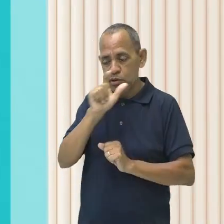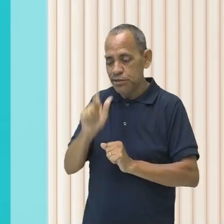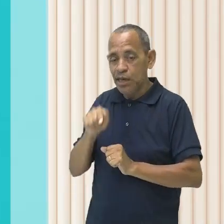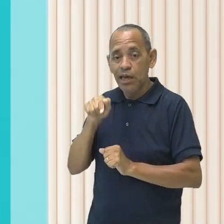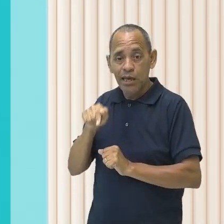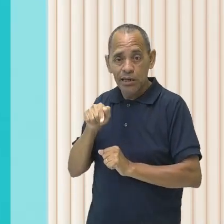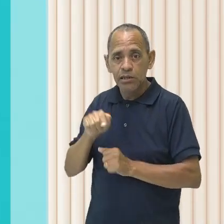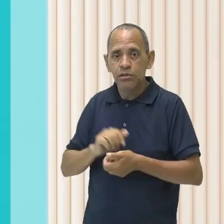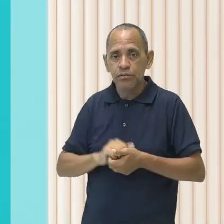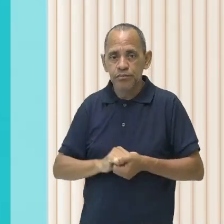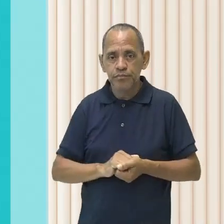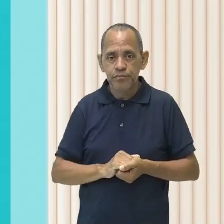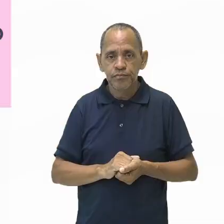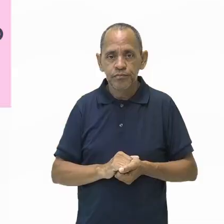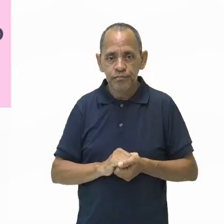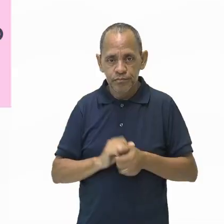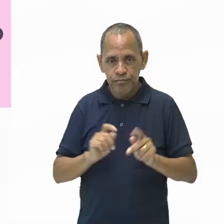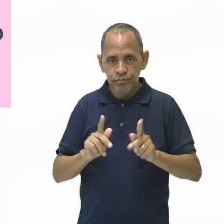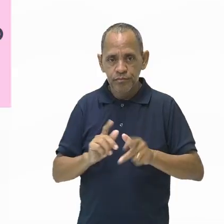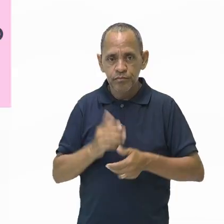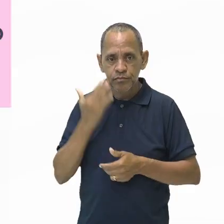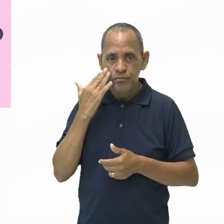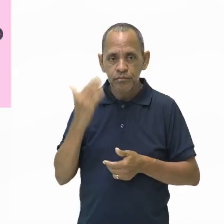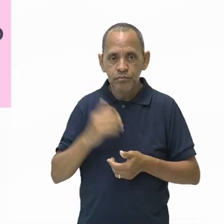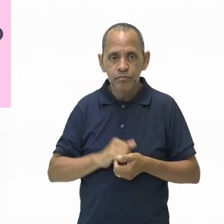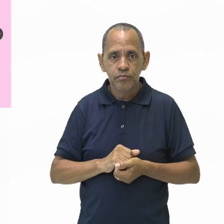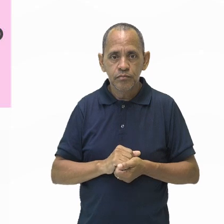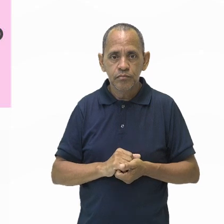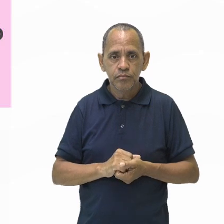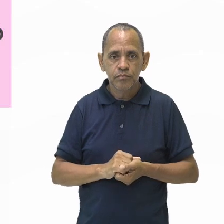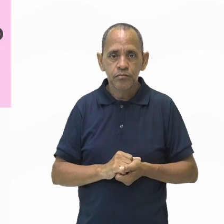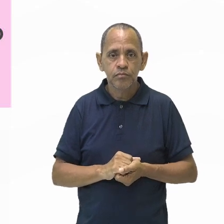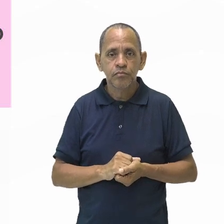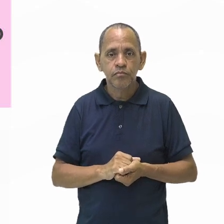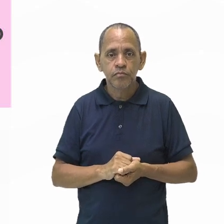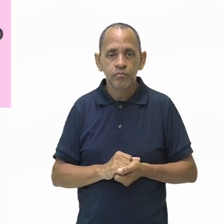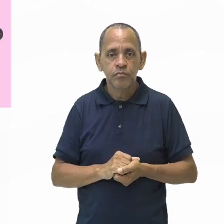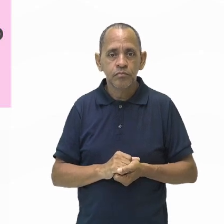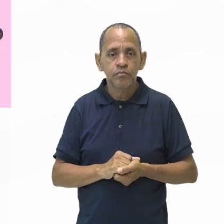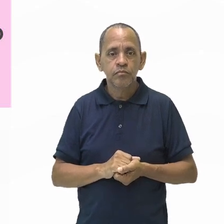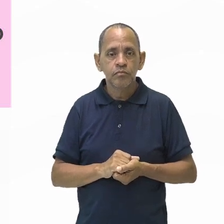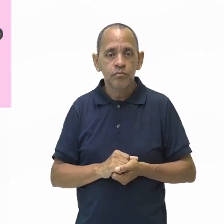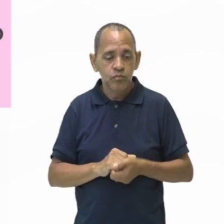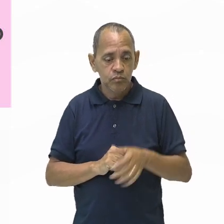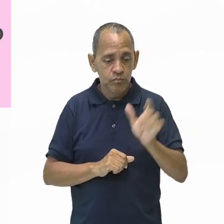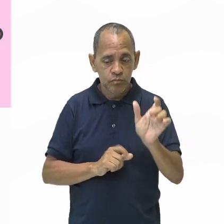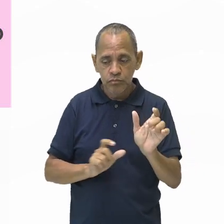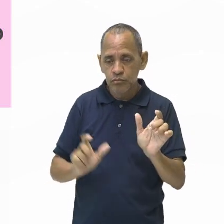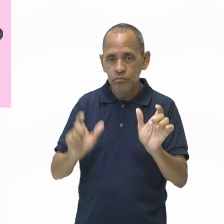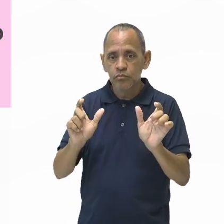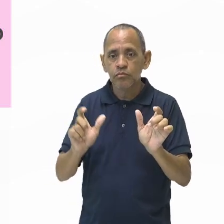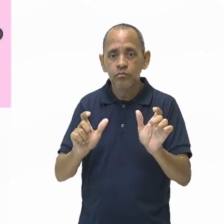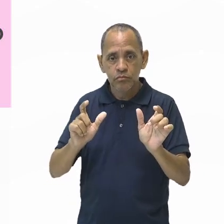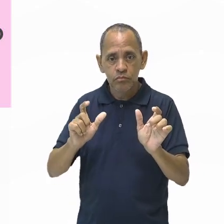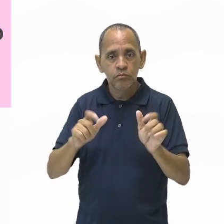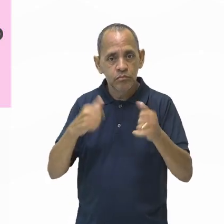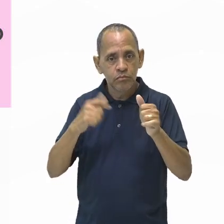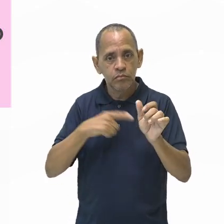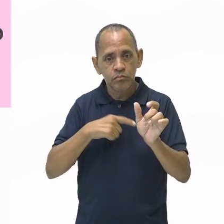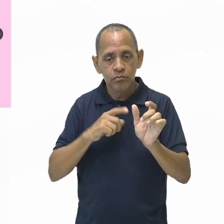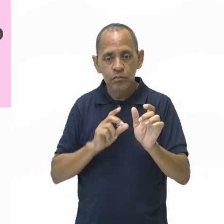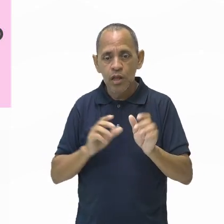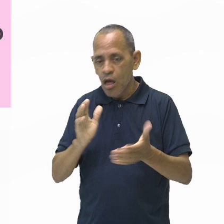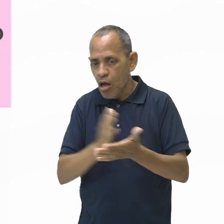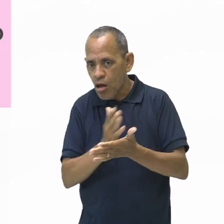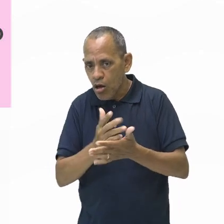crítica, tá bom? Então, vejam só, resumo e resenha. Nós vamos ter que ter algo para a gente se posicionar.